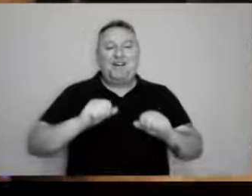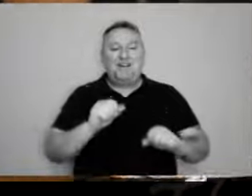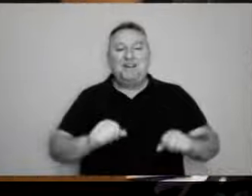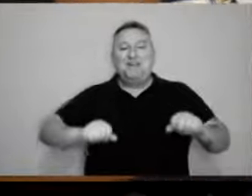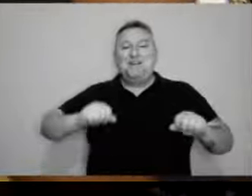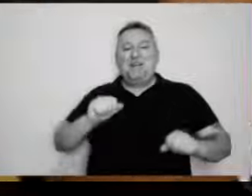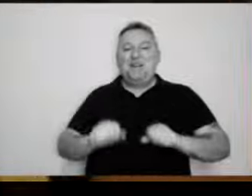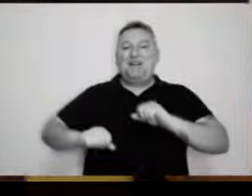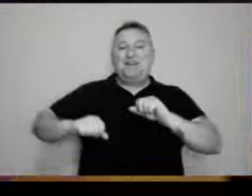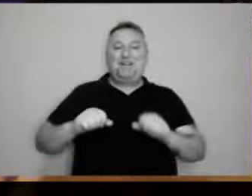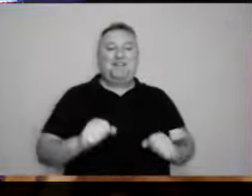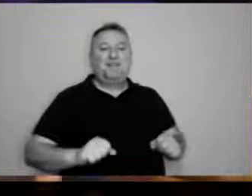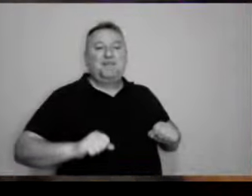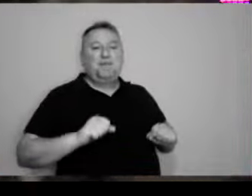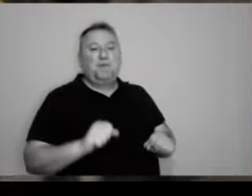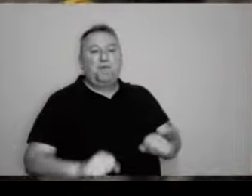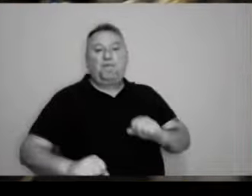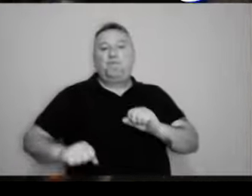esquecer. Ah, que delícia!